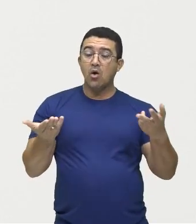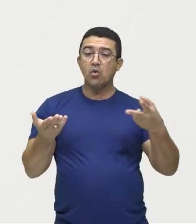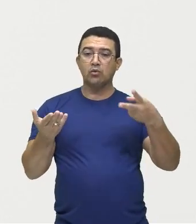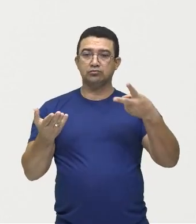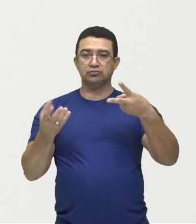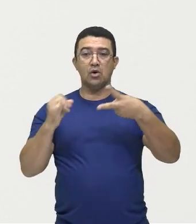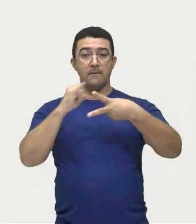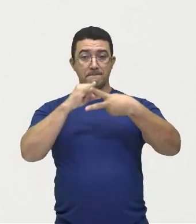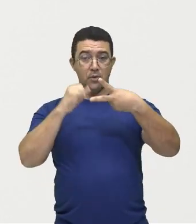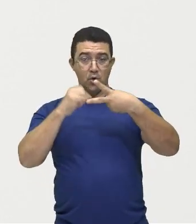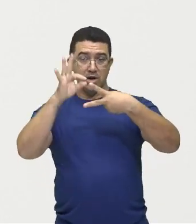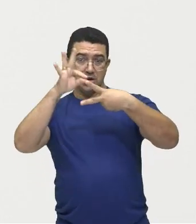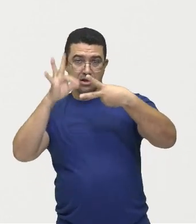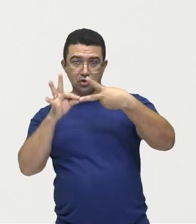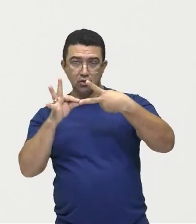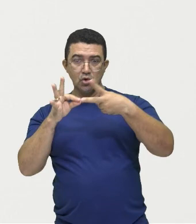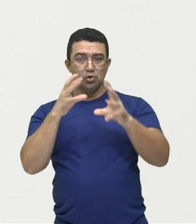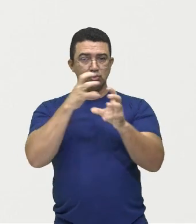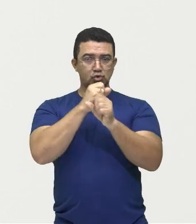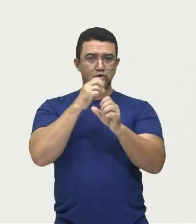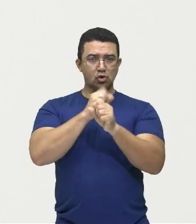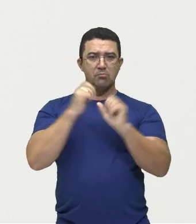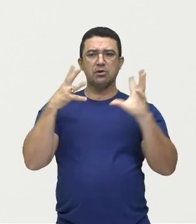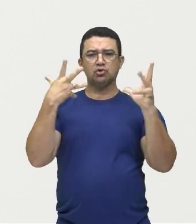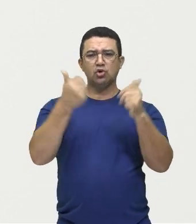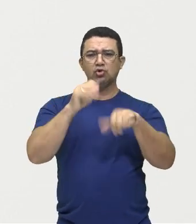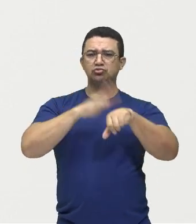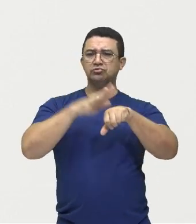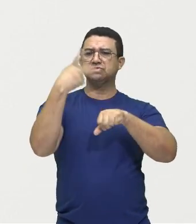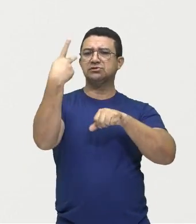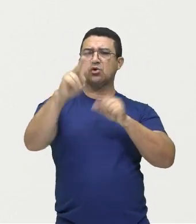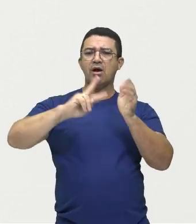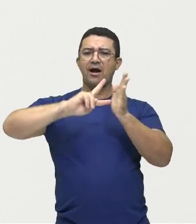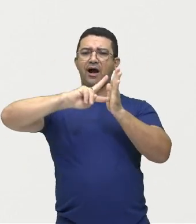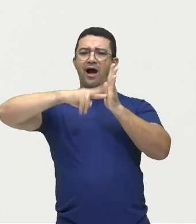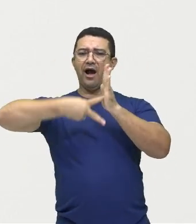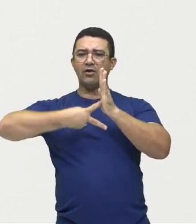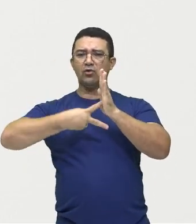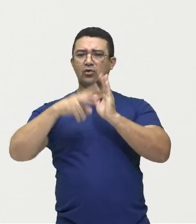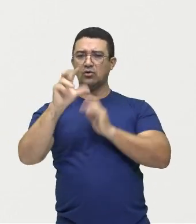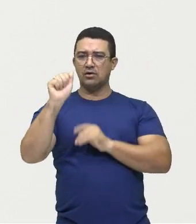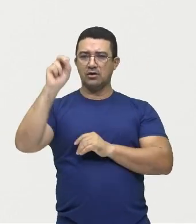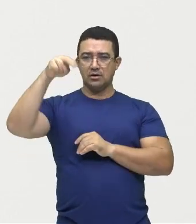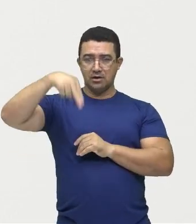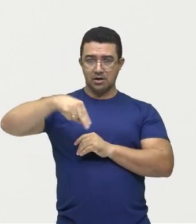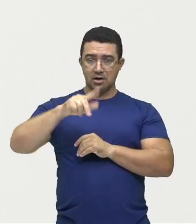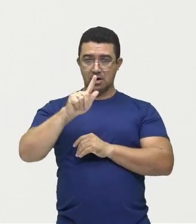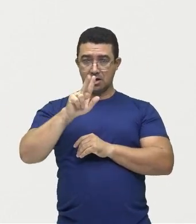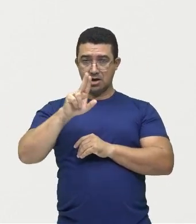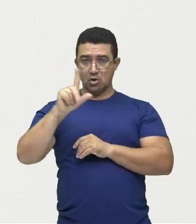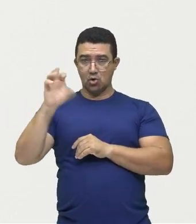polígono cuja soma de todos os seus ângulos internos é